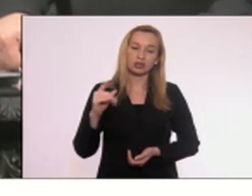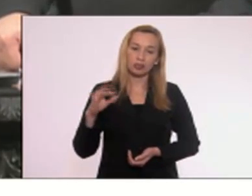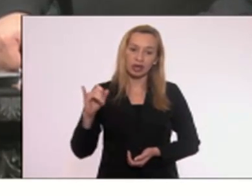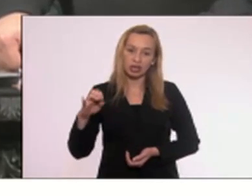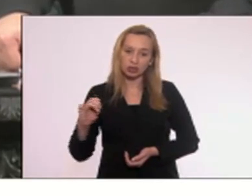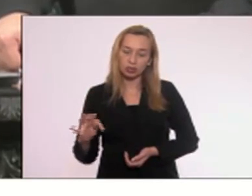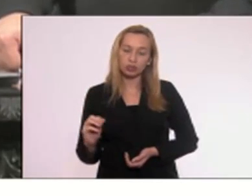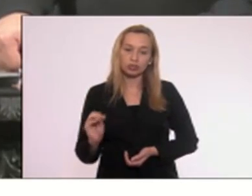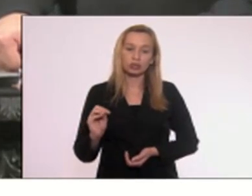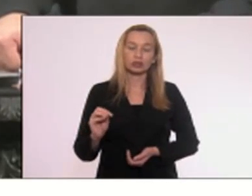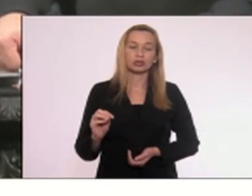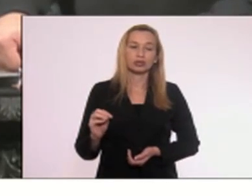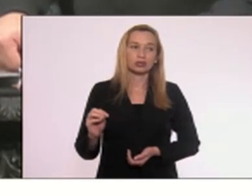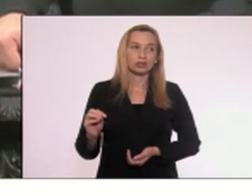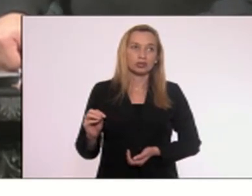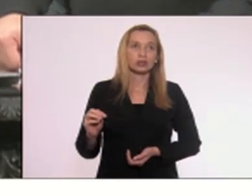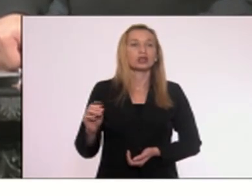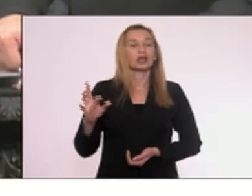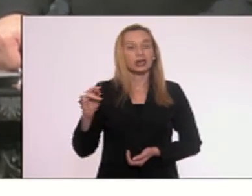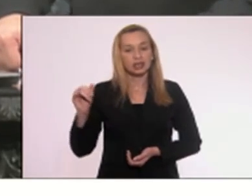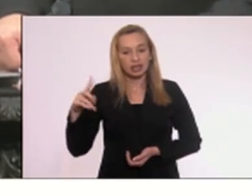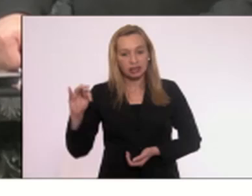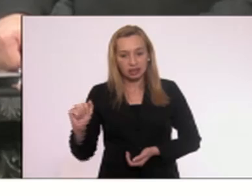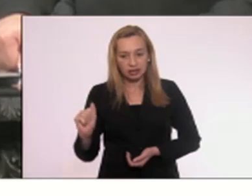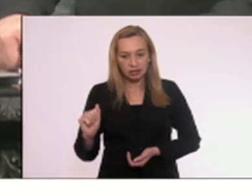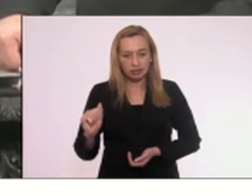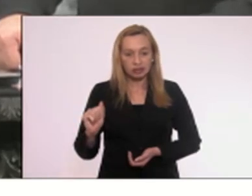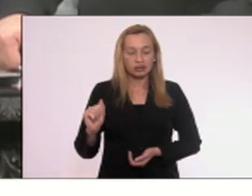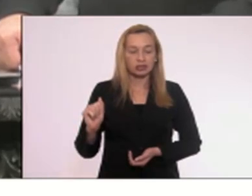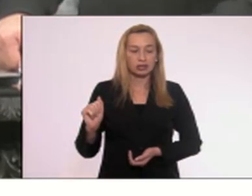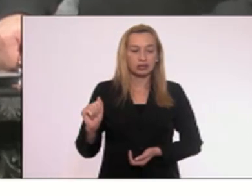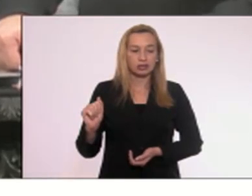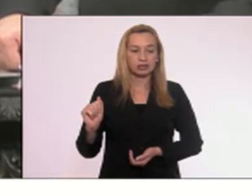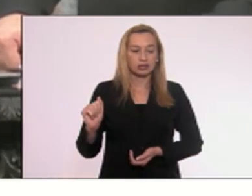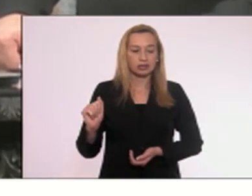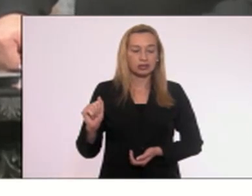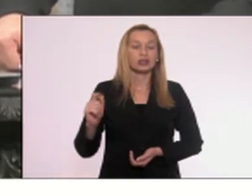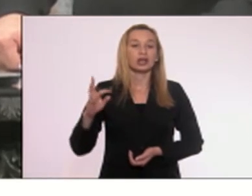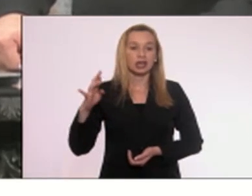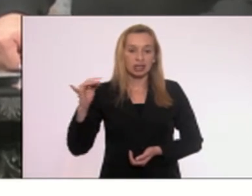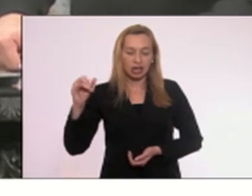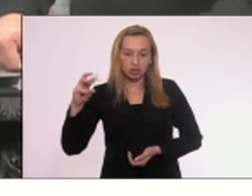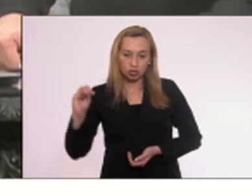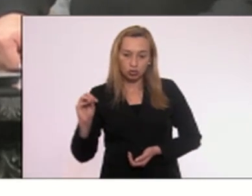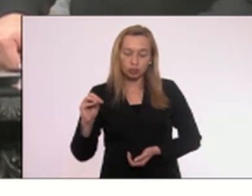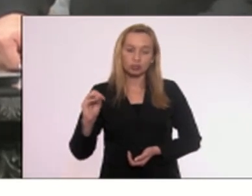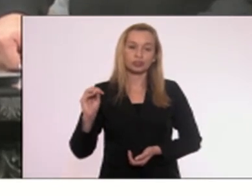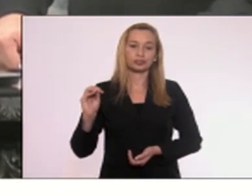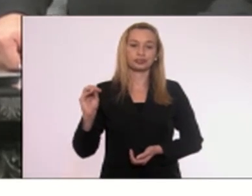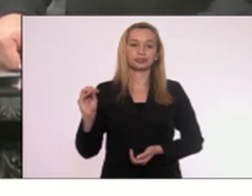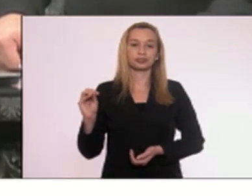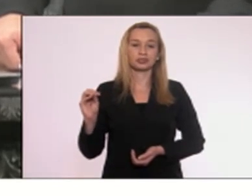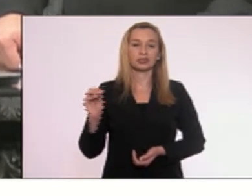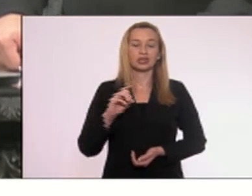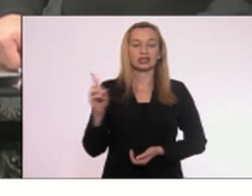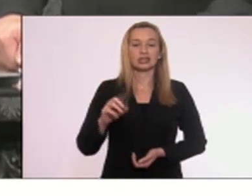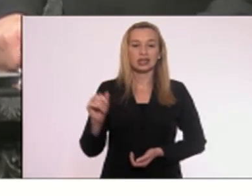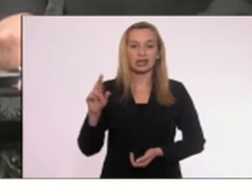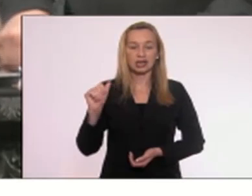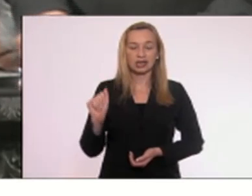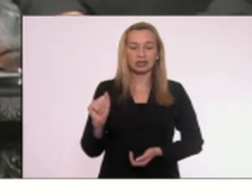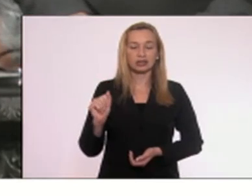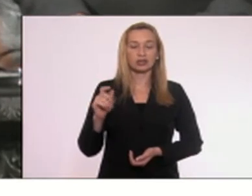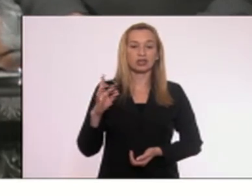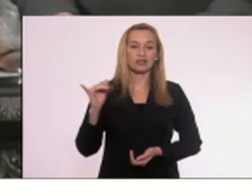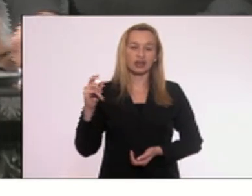deputado Max Lemos, deputada Renata de Souza, deputado Renato Cozzolino, Renato Zaca, deputado